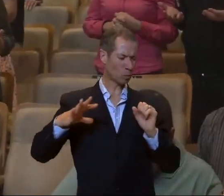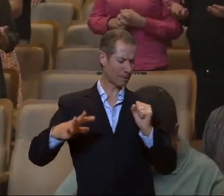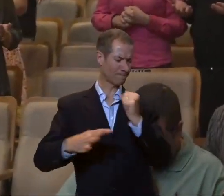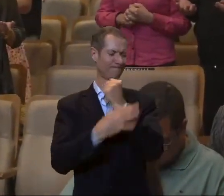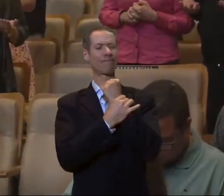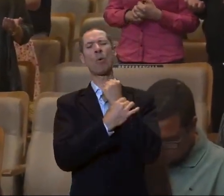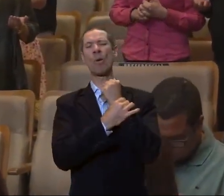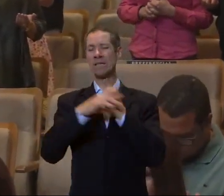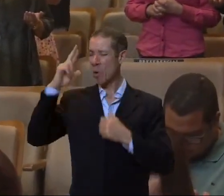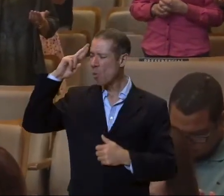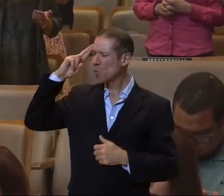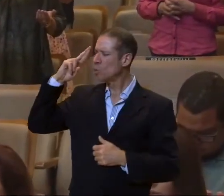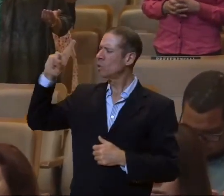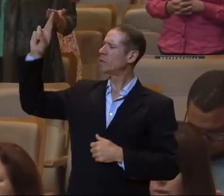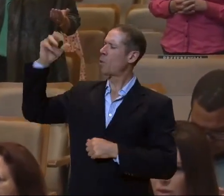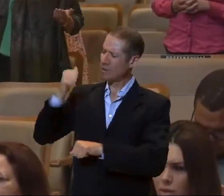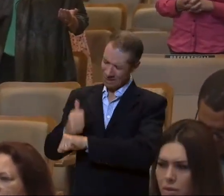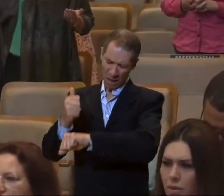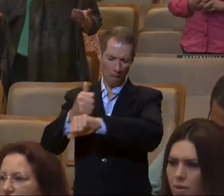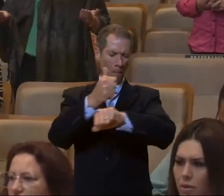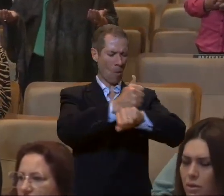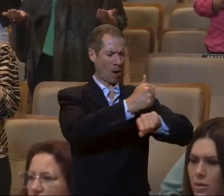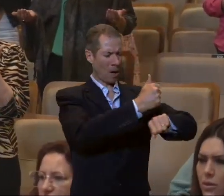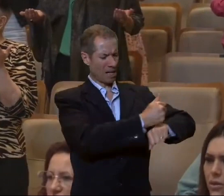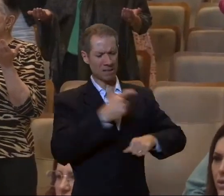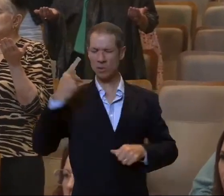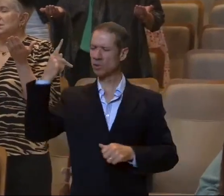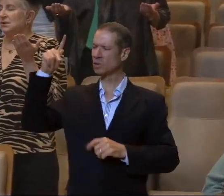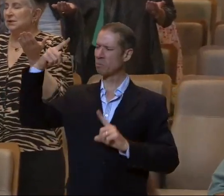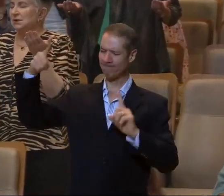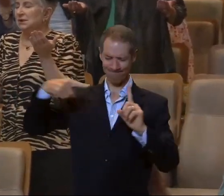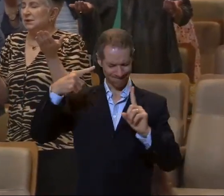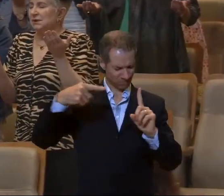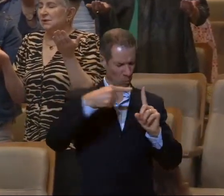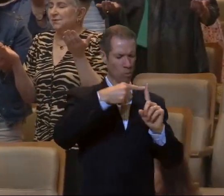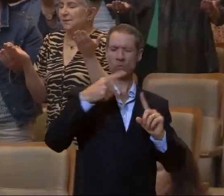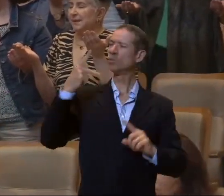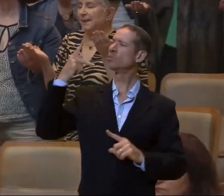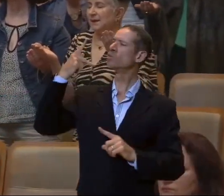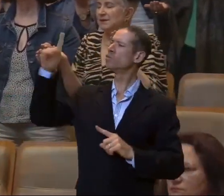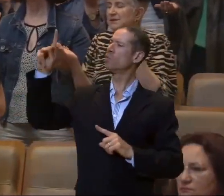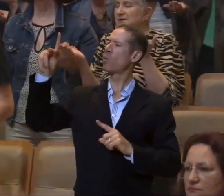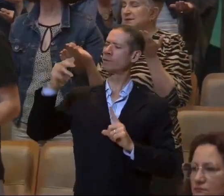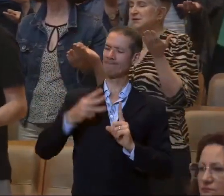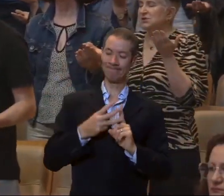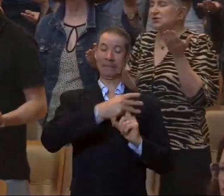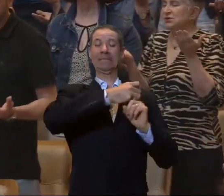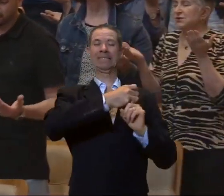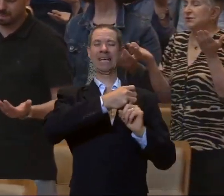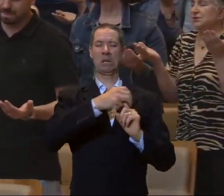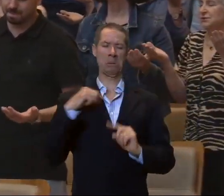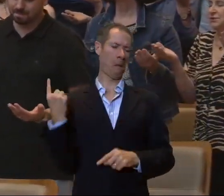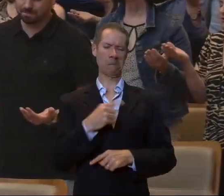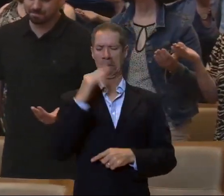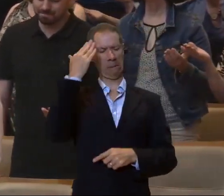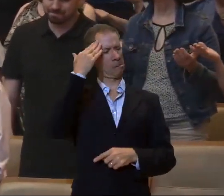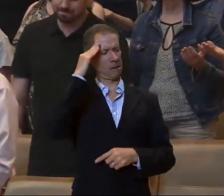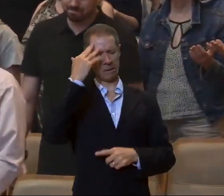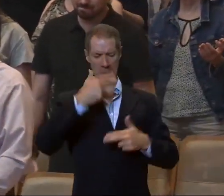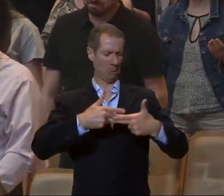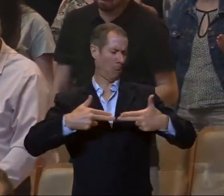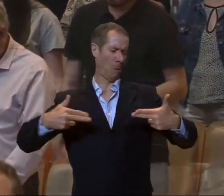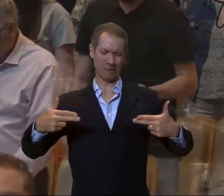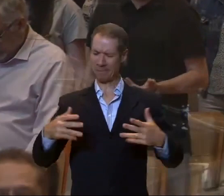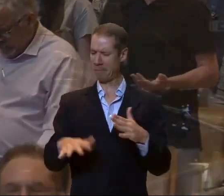guarde. Que o Senhor estabeleça os teus propósitos, os teus desígnios. Nós não entendemos muitas